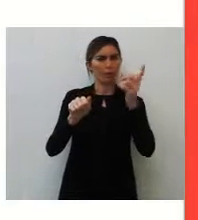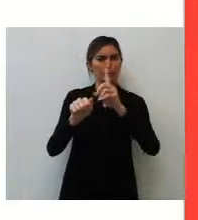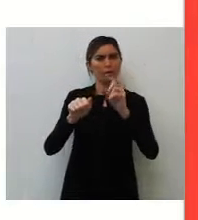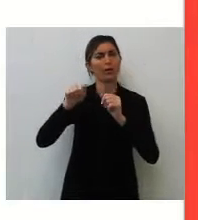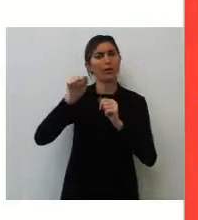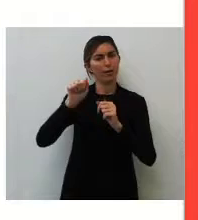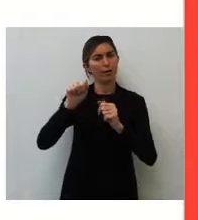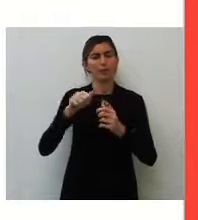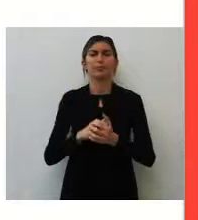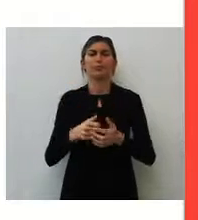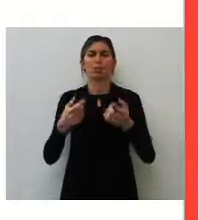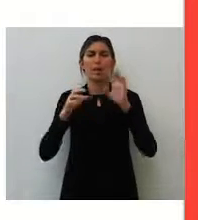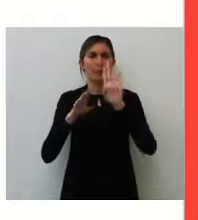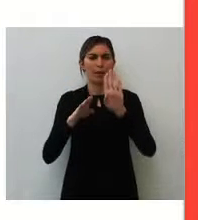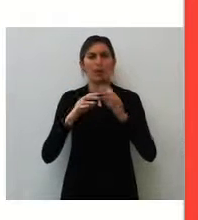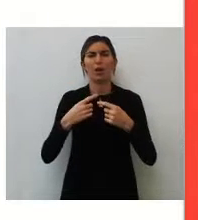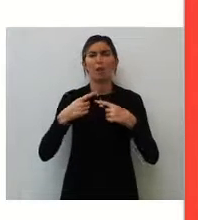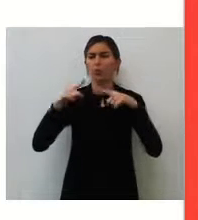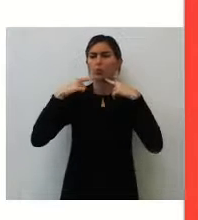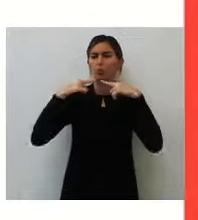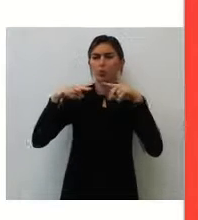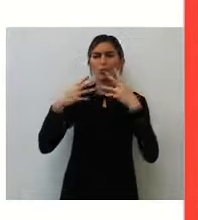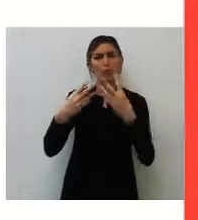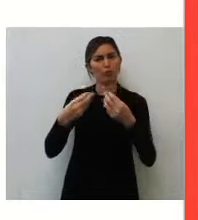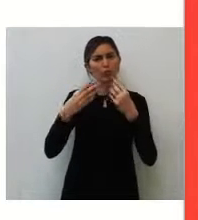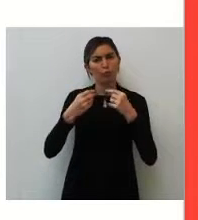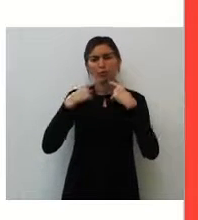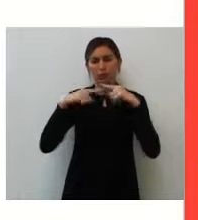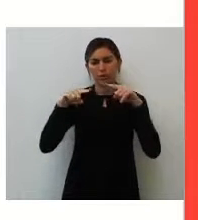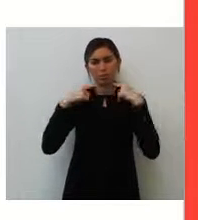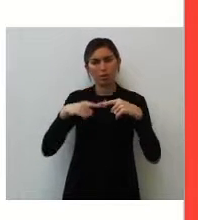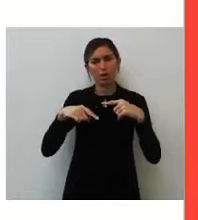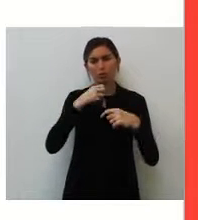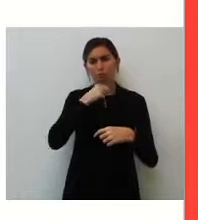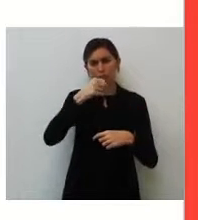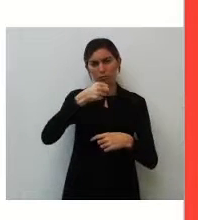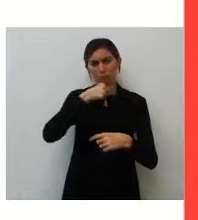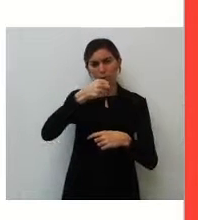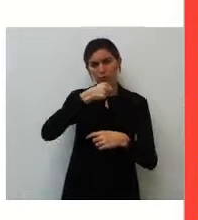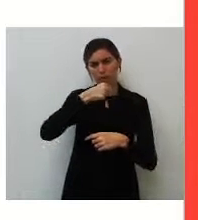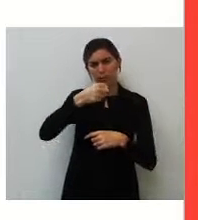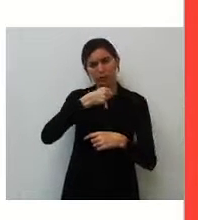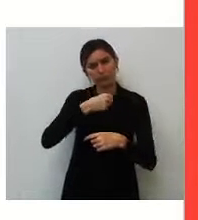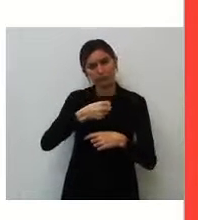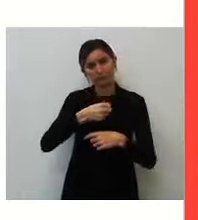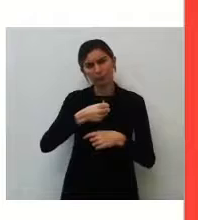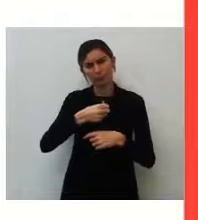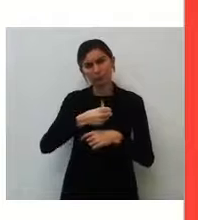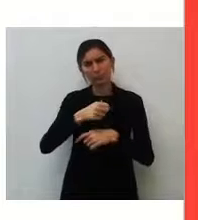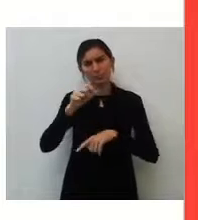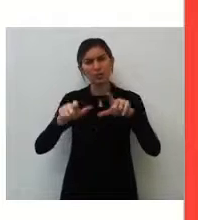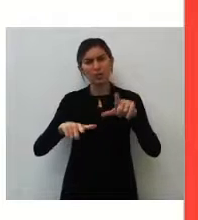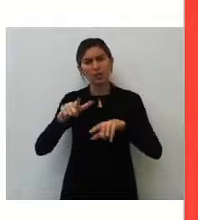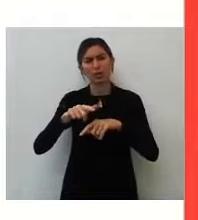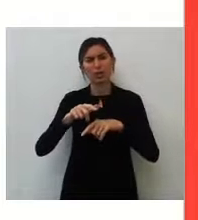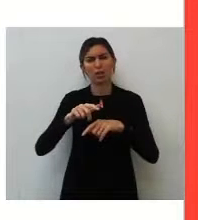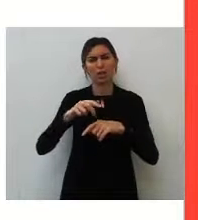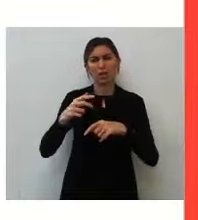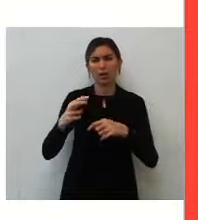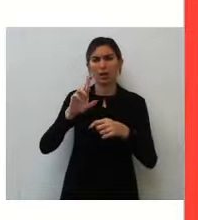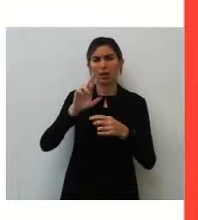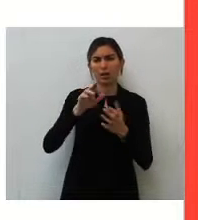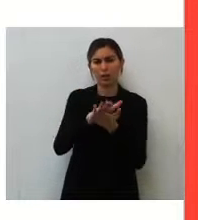muito criticado pelos jornalistas ou foi muito criticado pelos jornais a reedição da obra